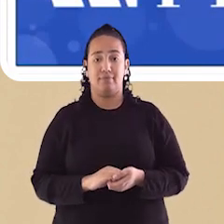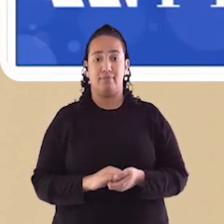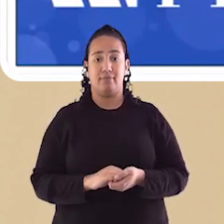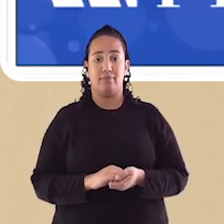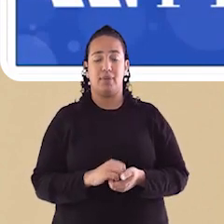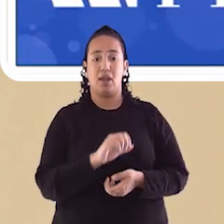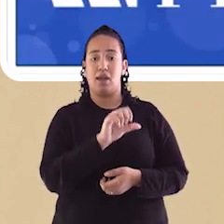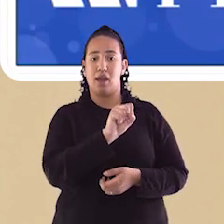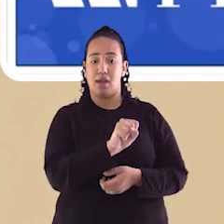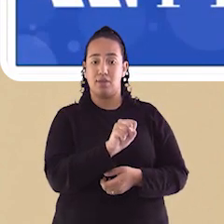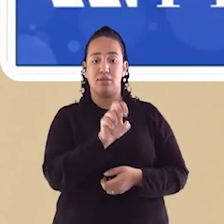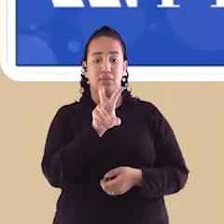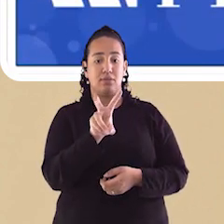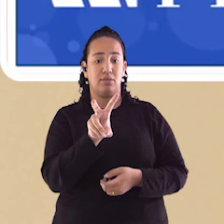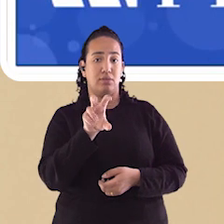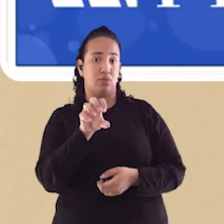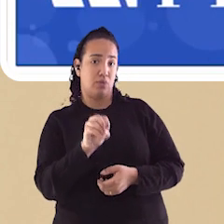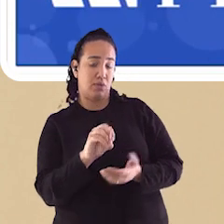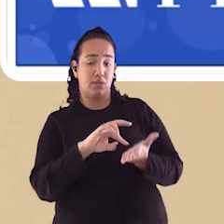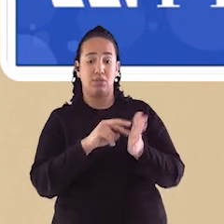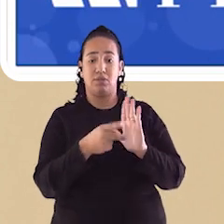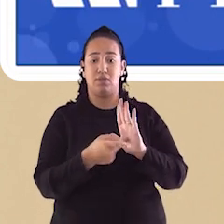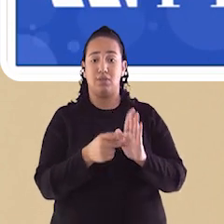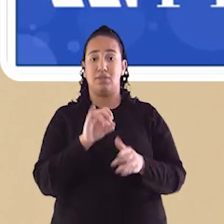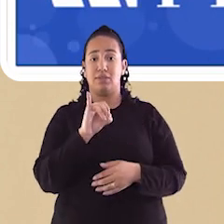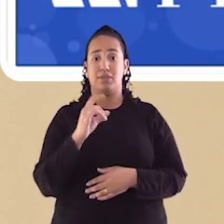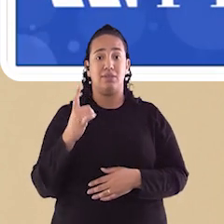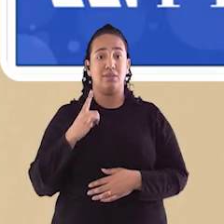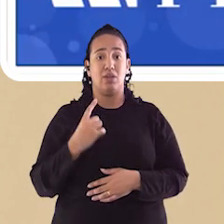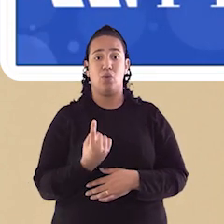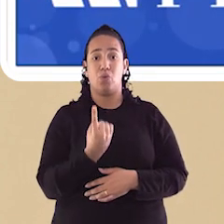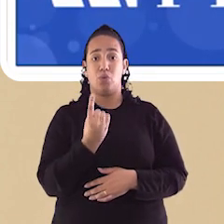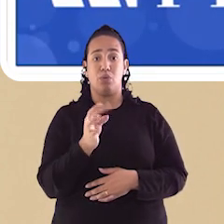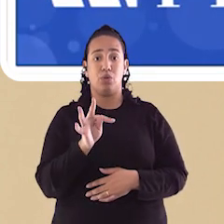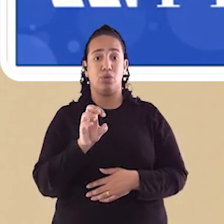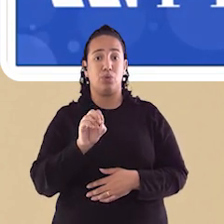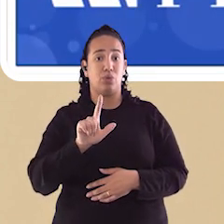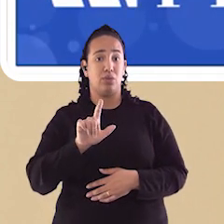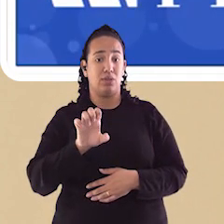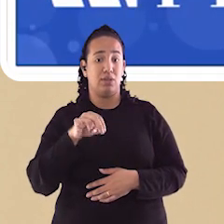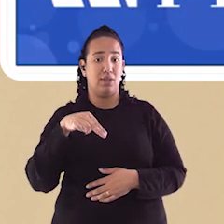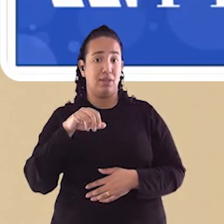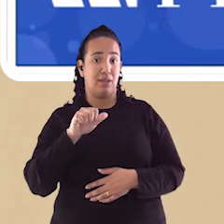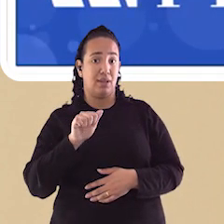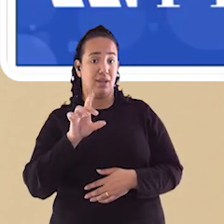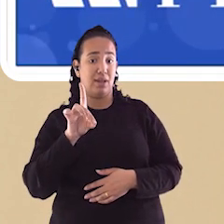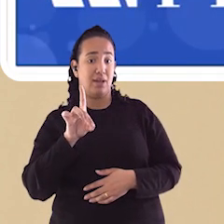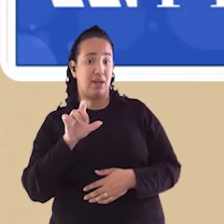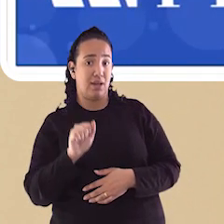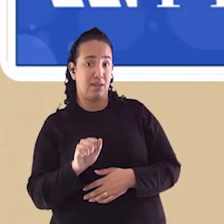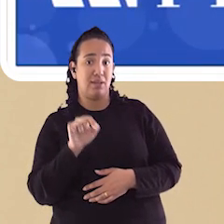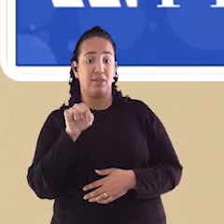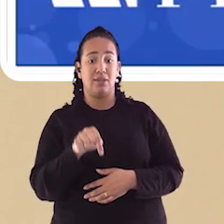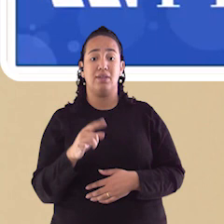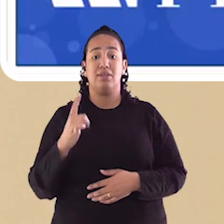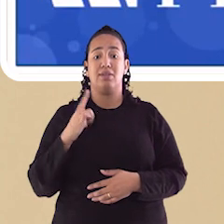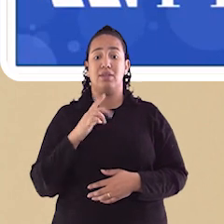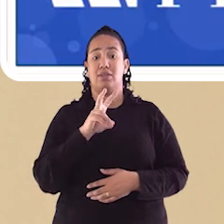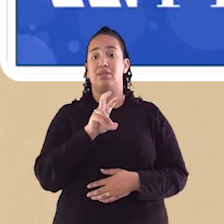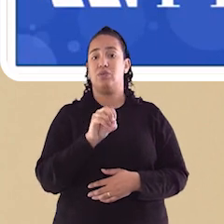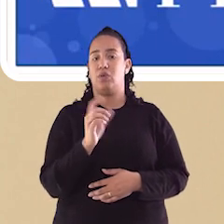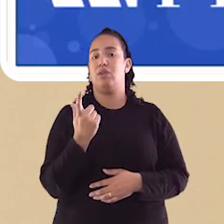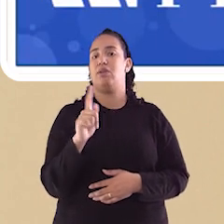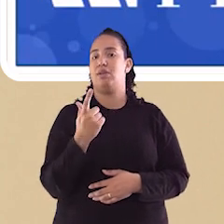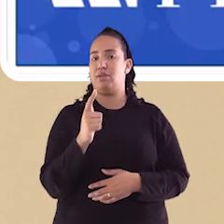Quando está escrito lá S50, quer dizer que se você tiver 1 tonelada de óleo diesel, dentro daquela tonelada de óleo diesel vai